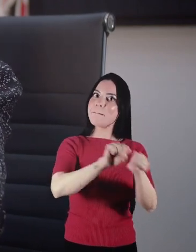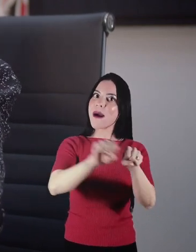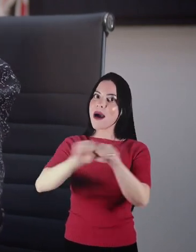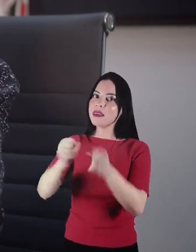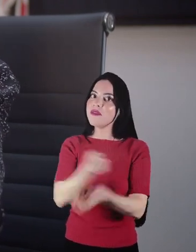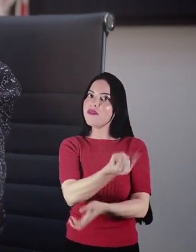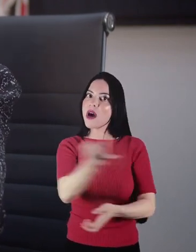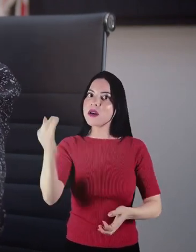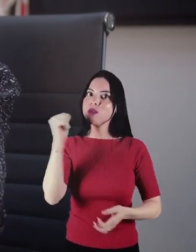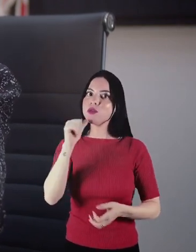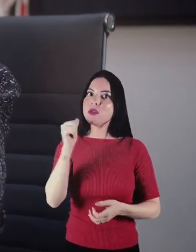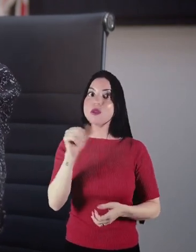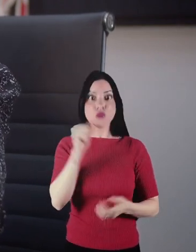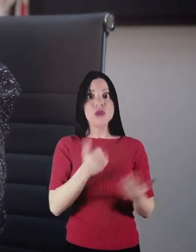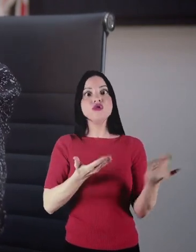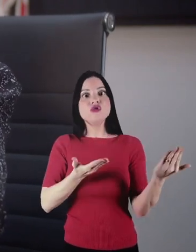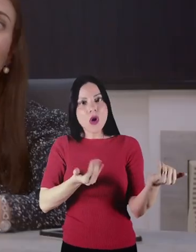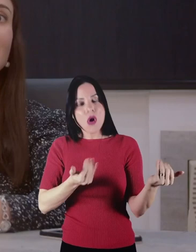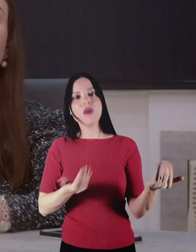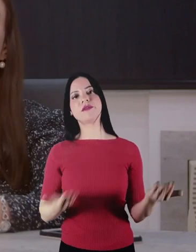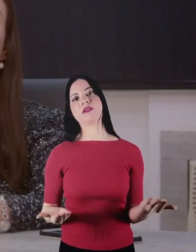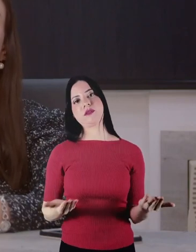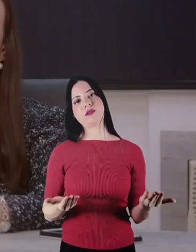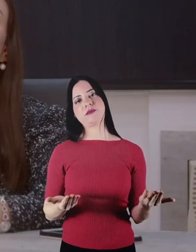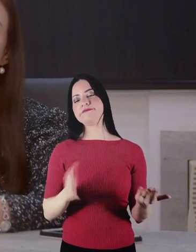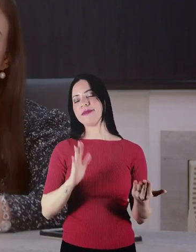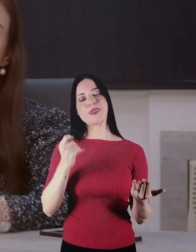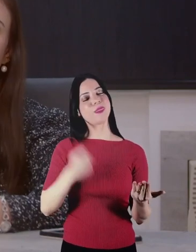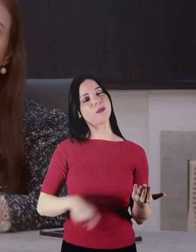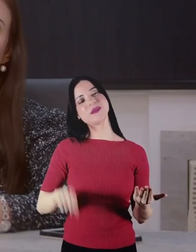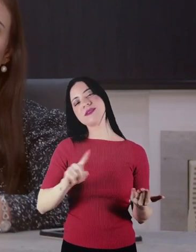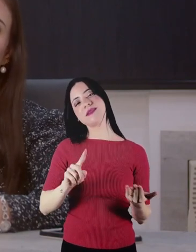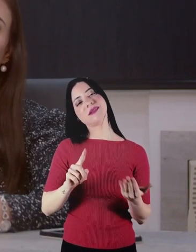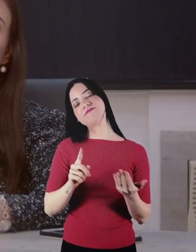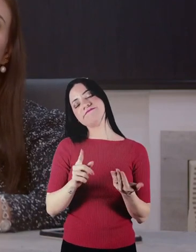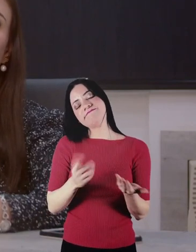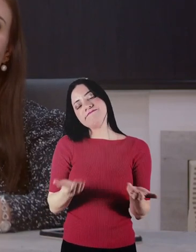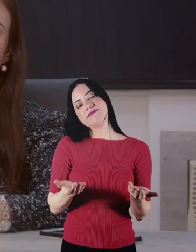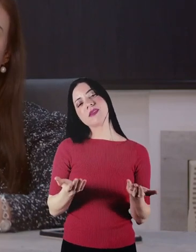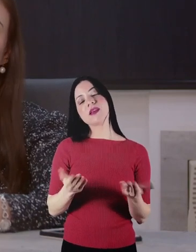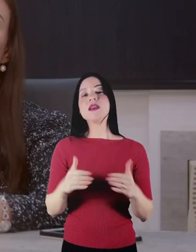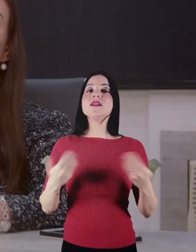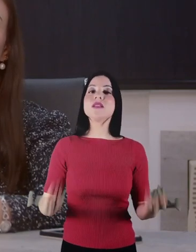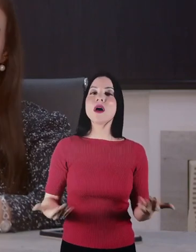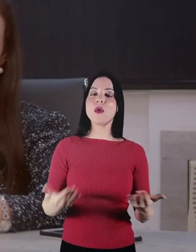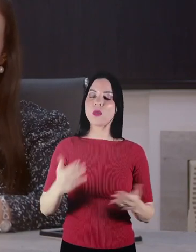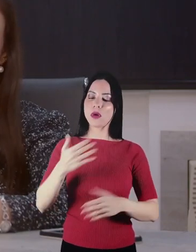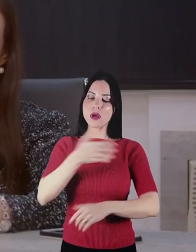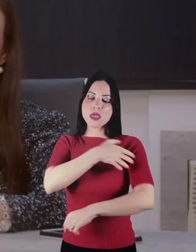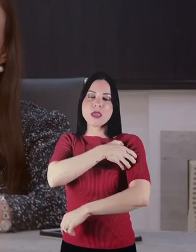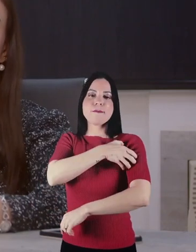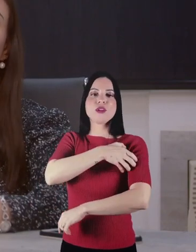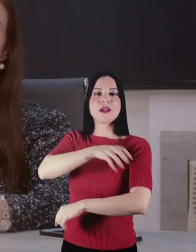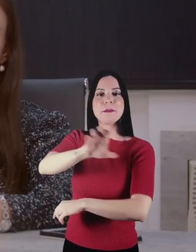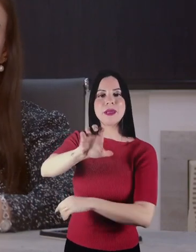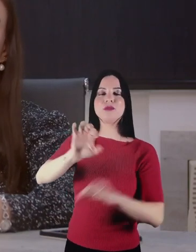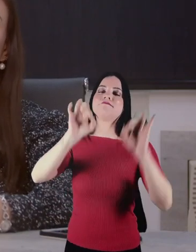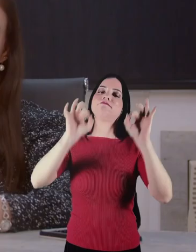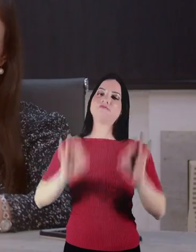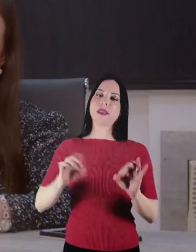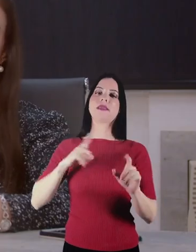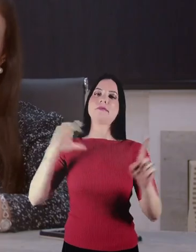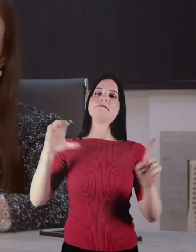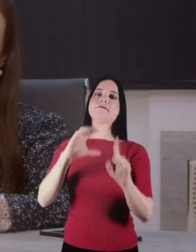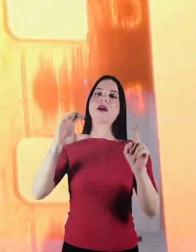mulheres, mulheres jovens inclusive, e que não precisaria existir. Então essa questão do empoderamento tem um